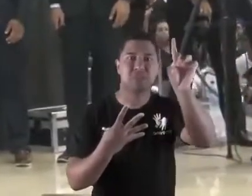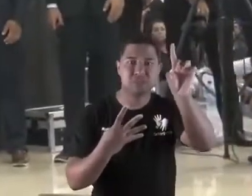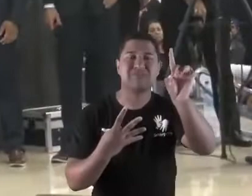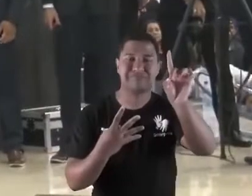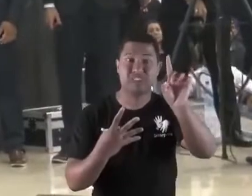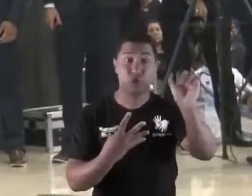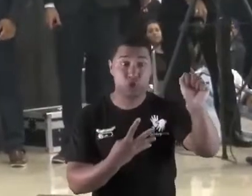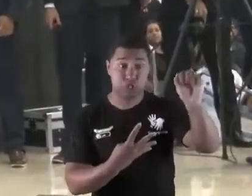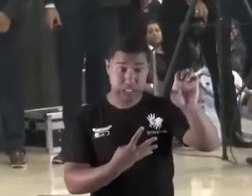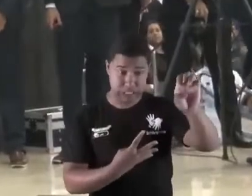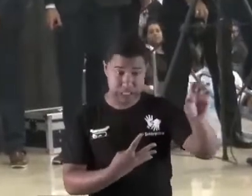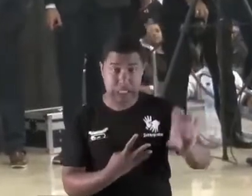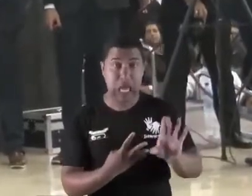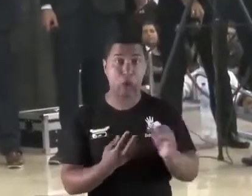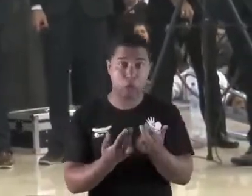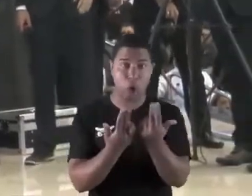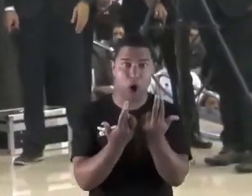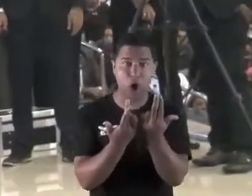vida.